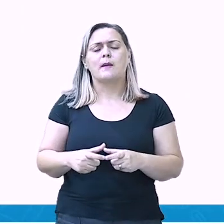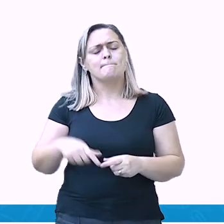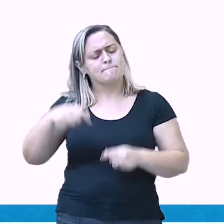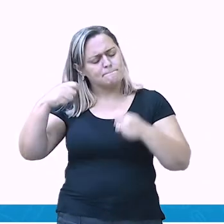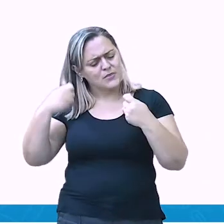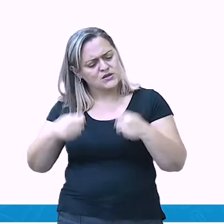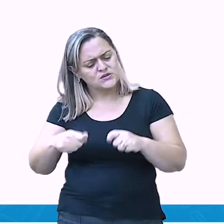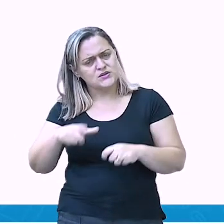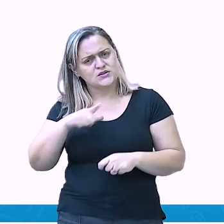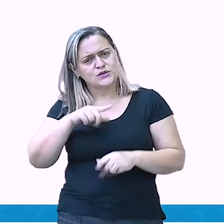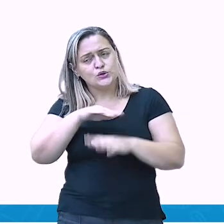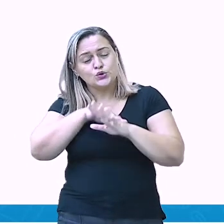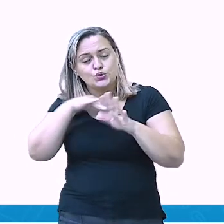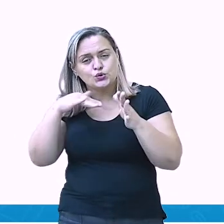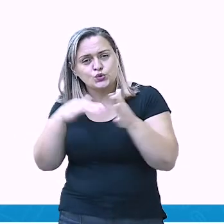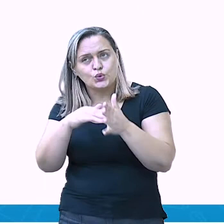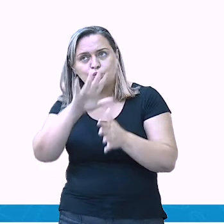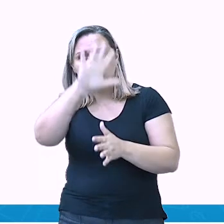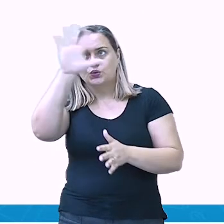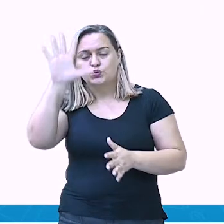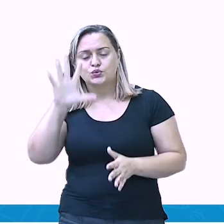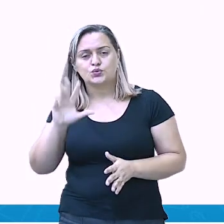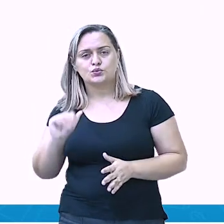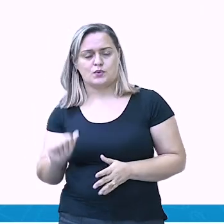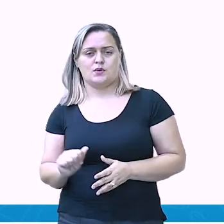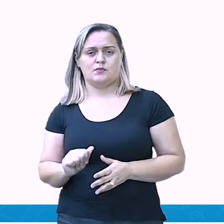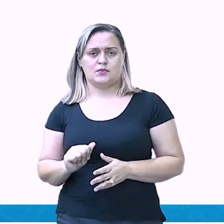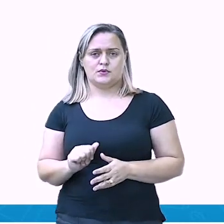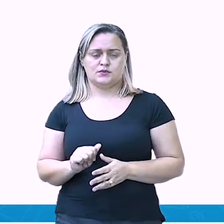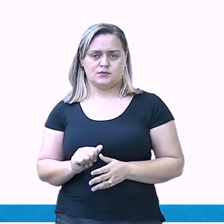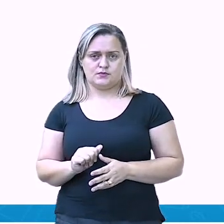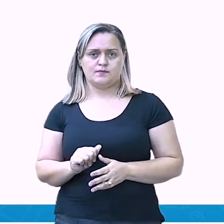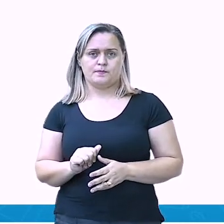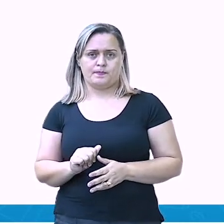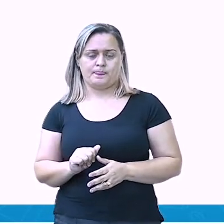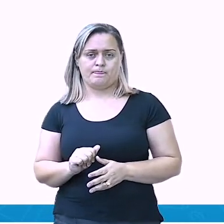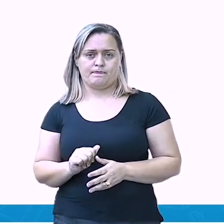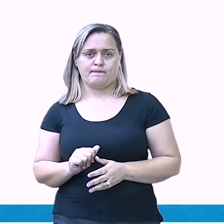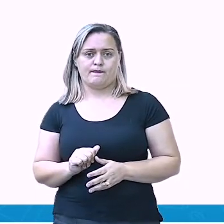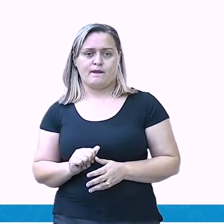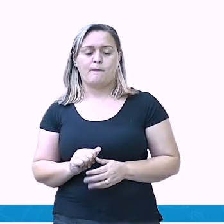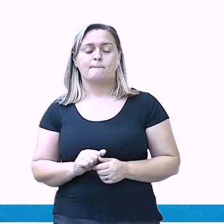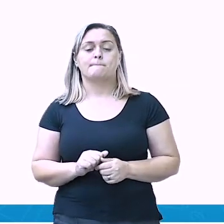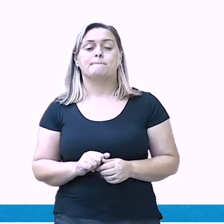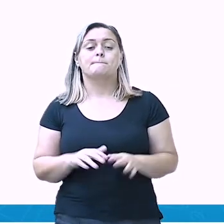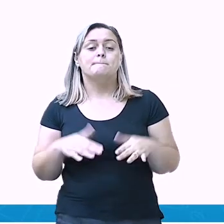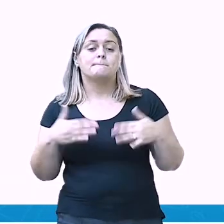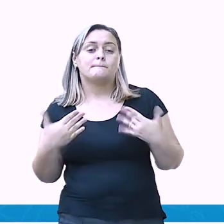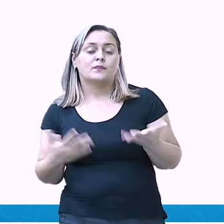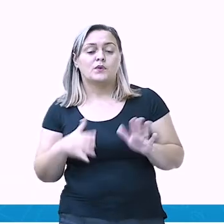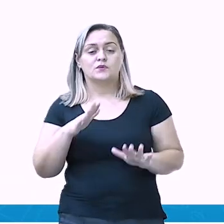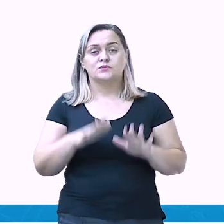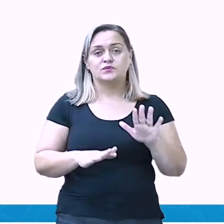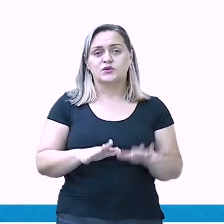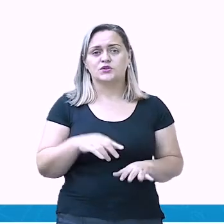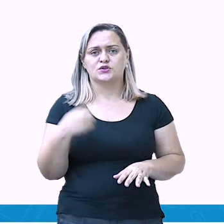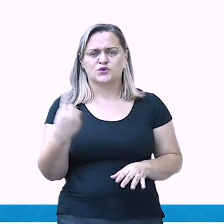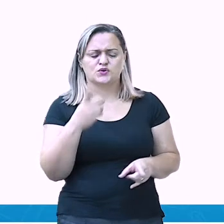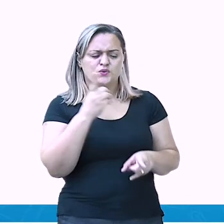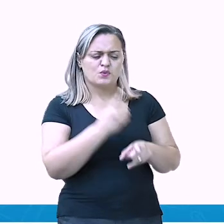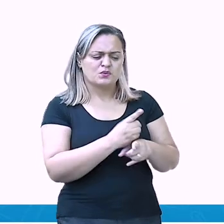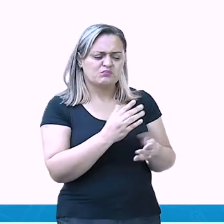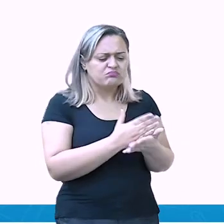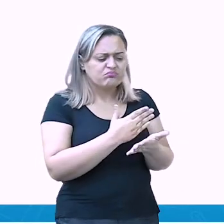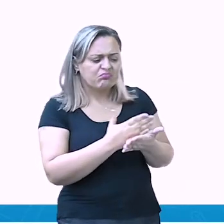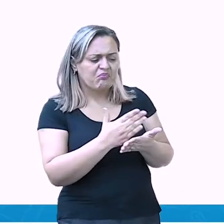de um mapa. Embora nem sempre estejam presentes em todos os mapas que vemos por aí, de